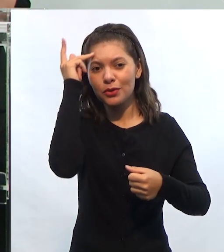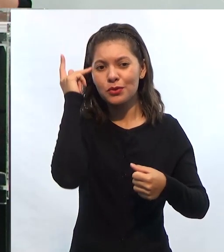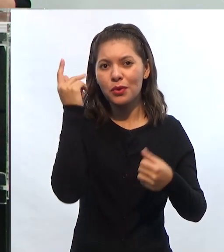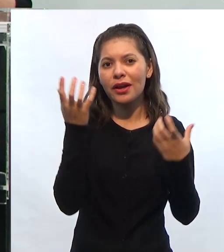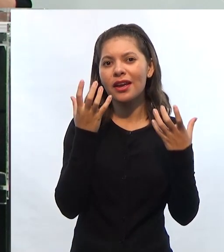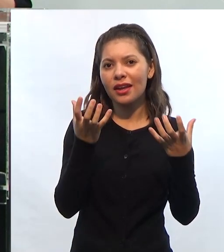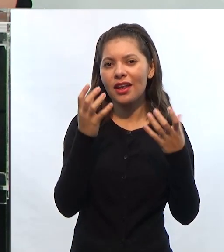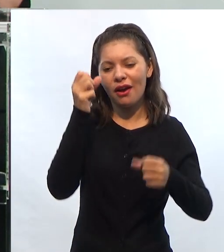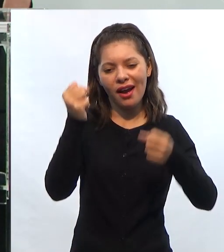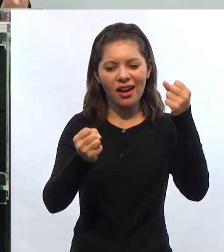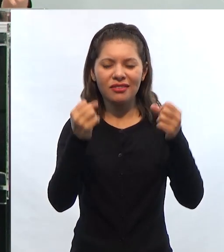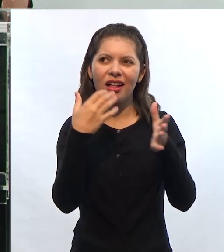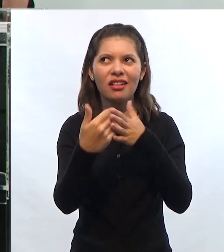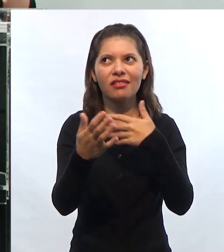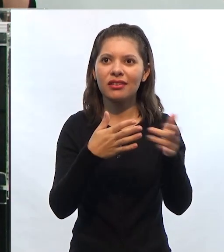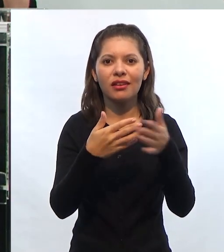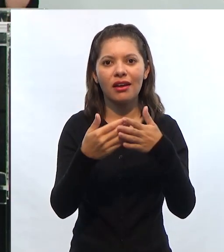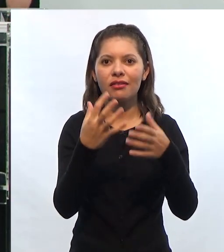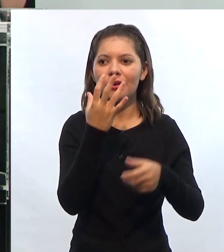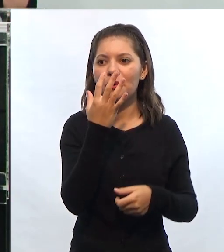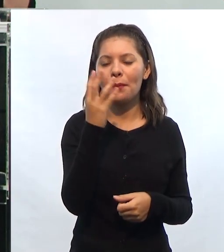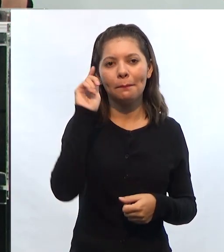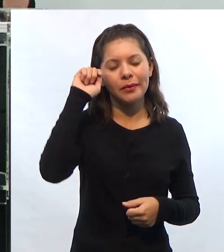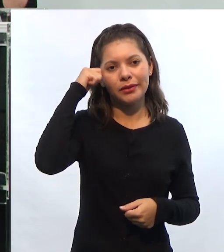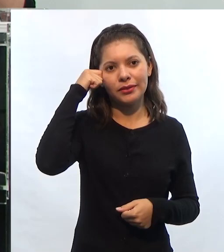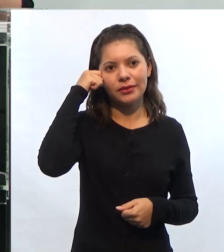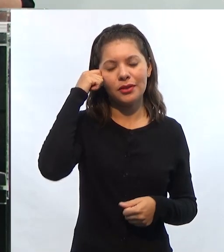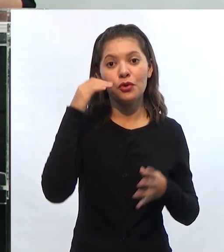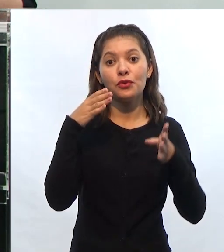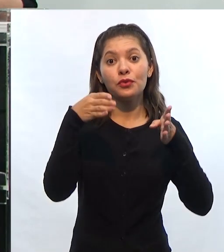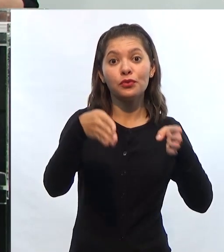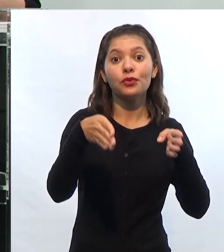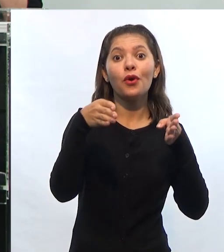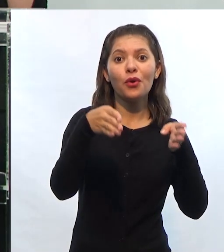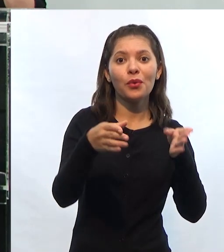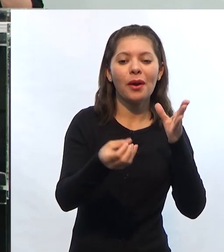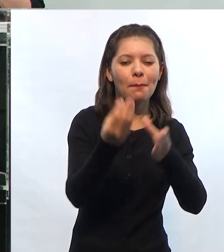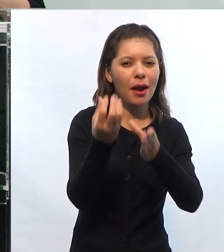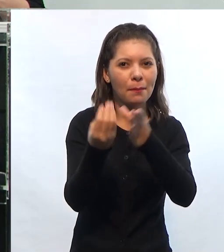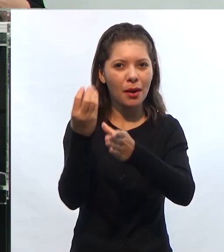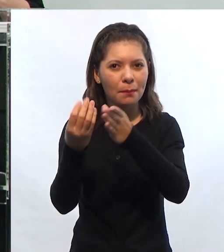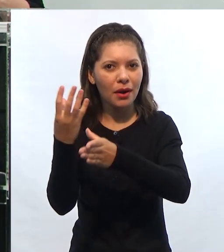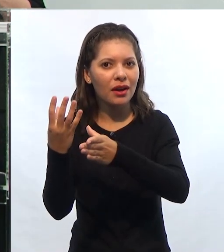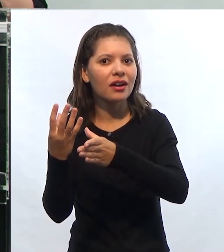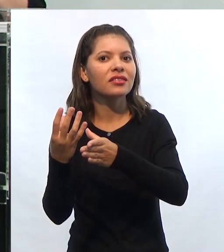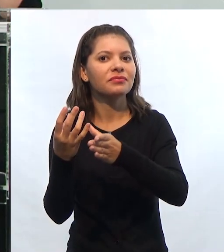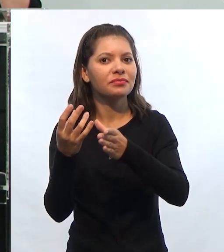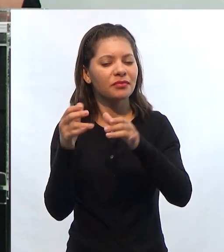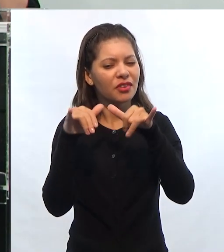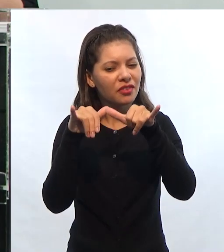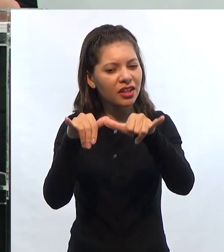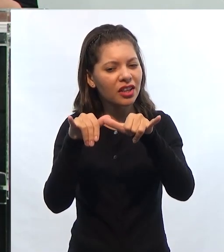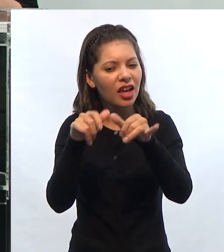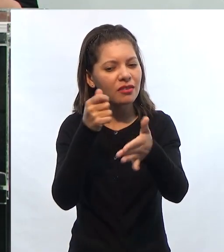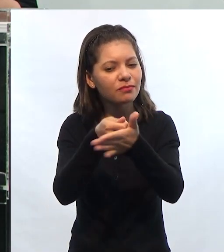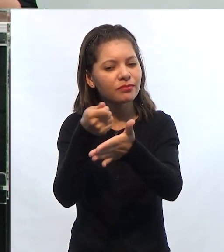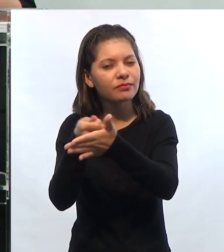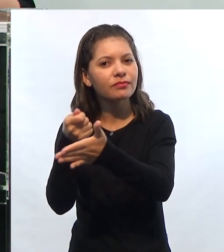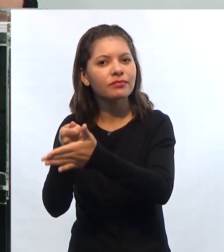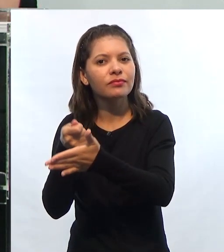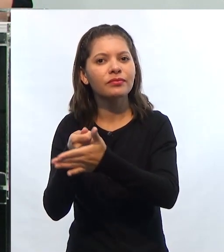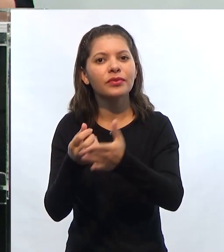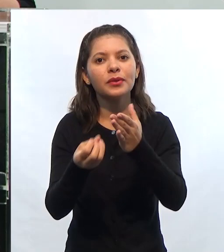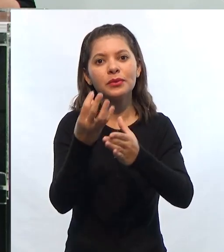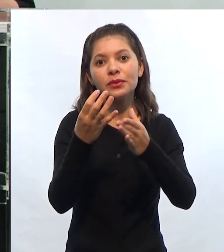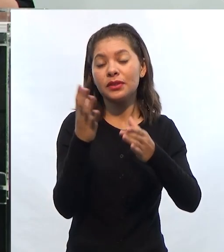não importava se só tinha na cor preta. Então o foco era na produção. Né? Como a gente consegue produzir